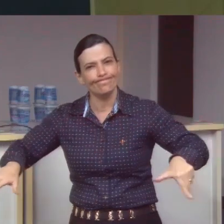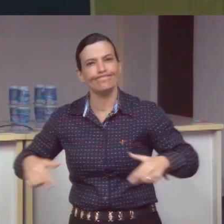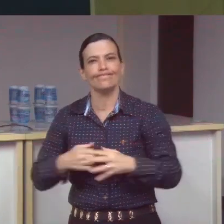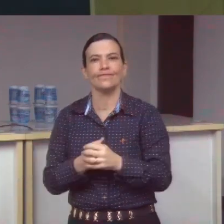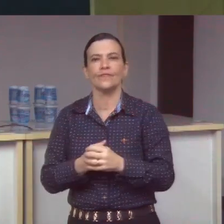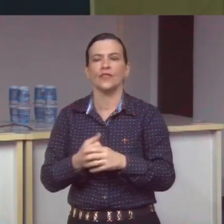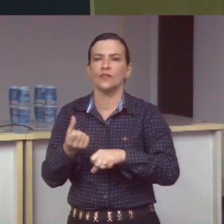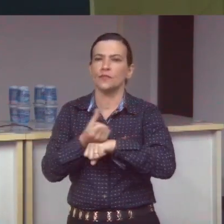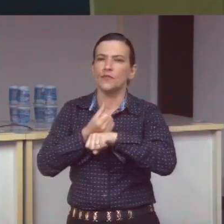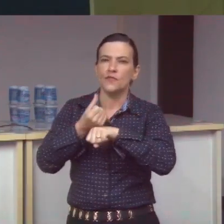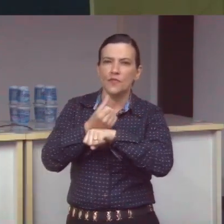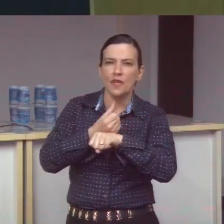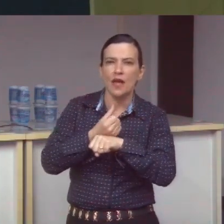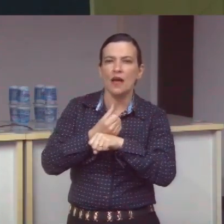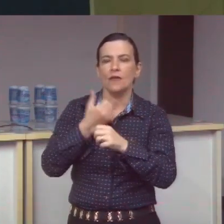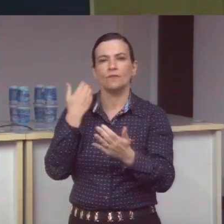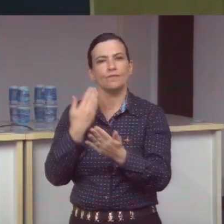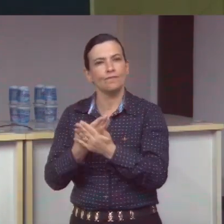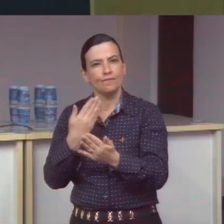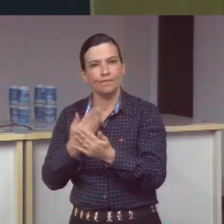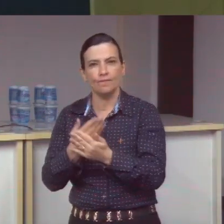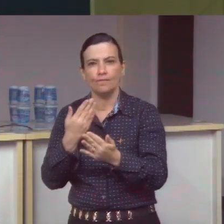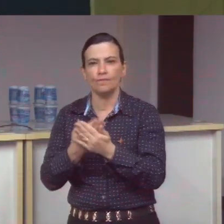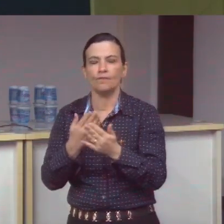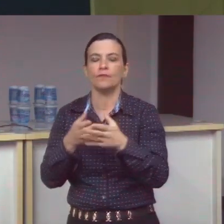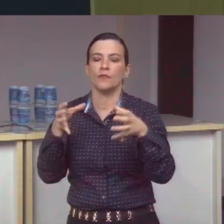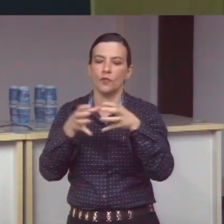mais especificamente voltado para o psicólogo.